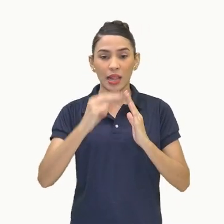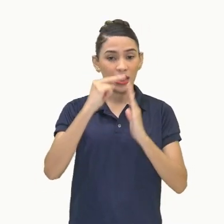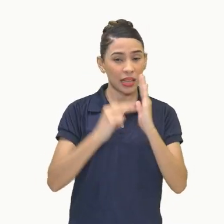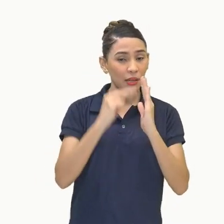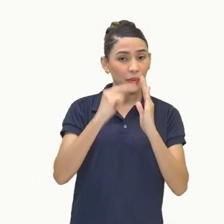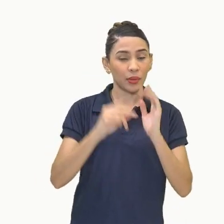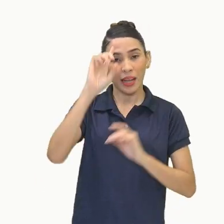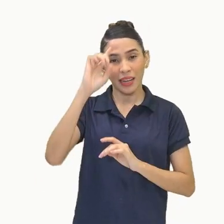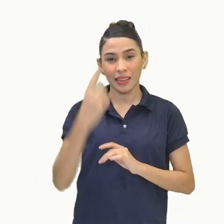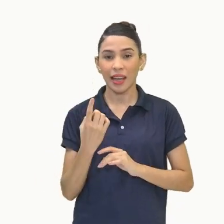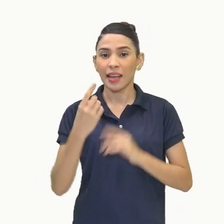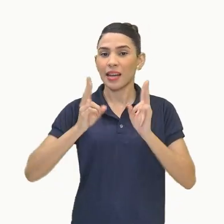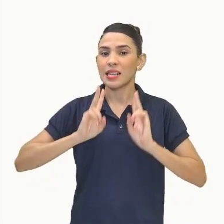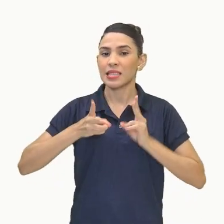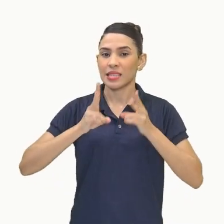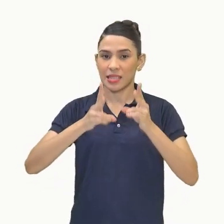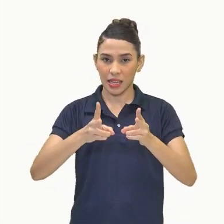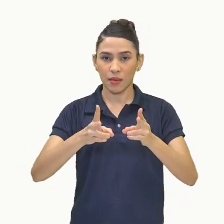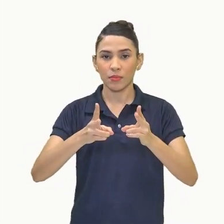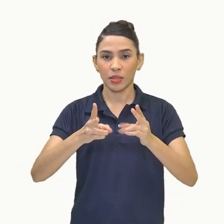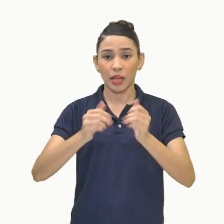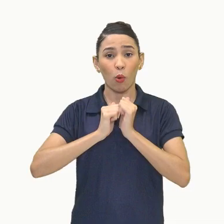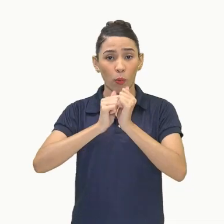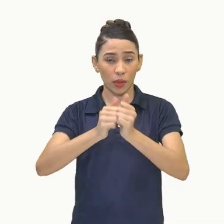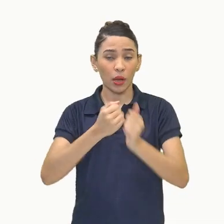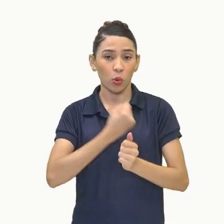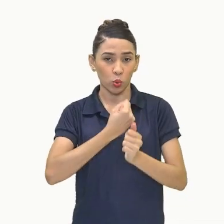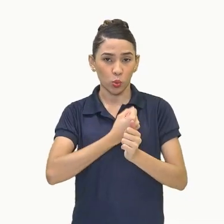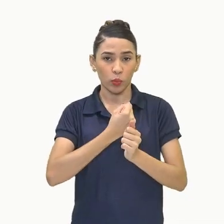ideia é sempre botar o sinal para o valor, a